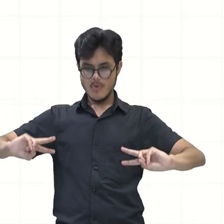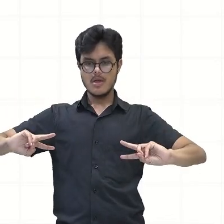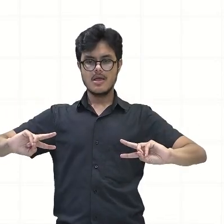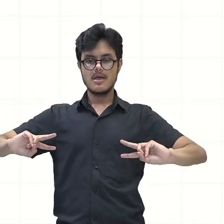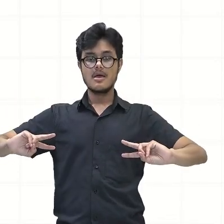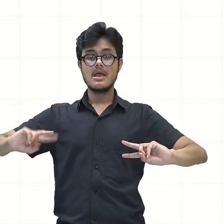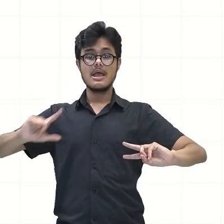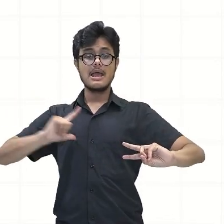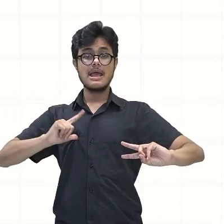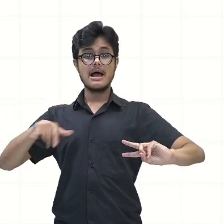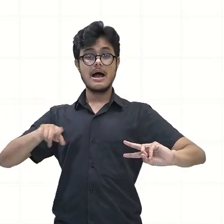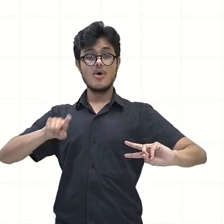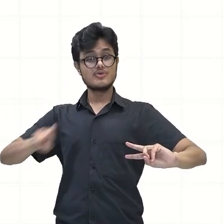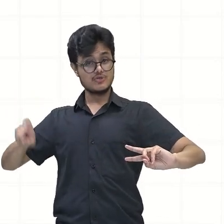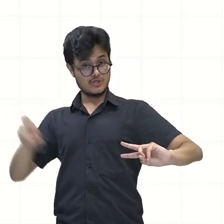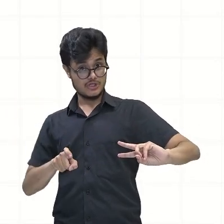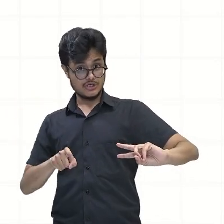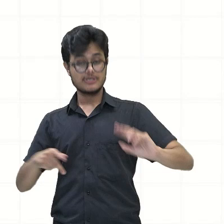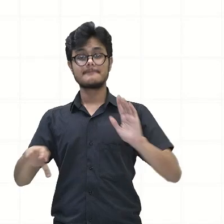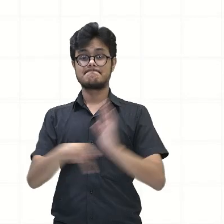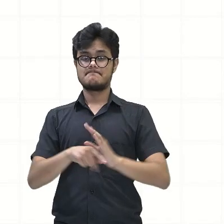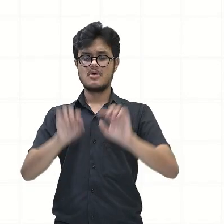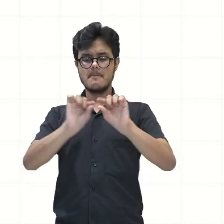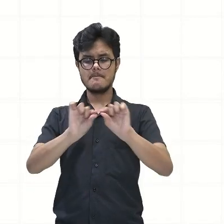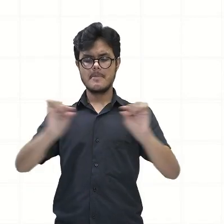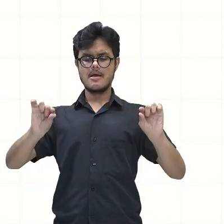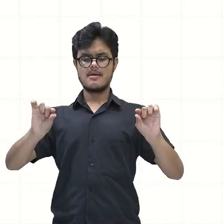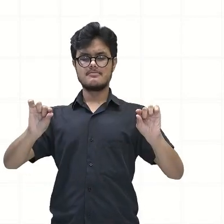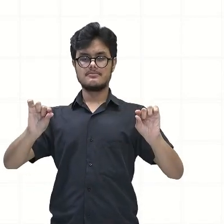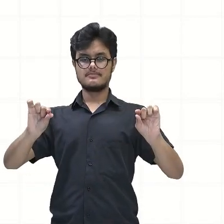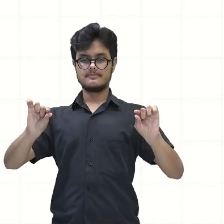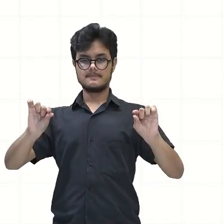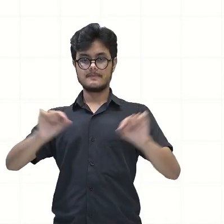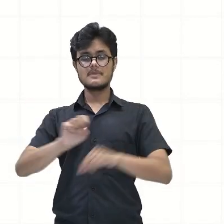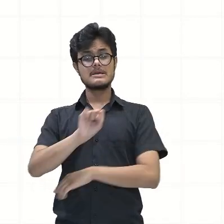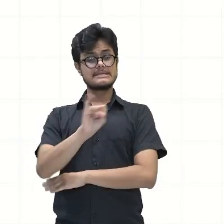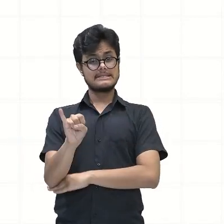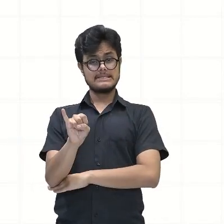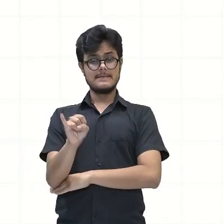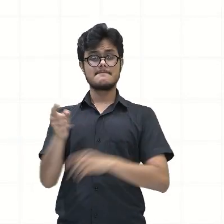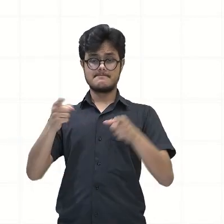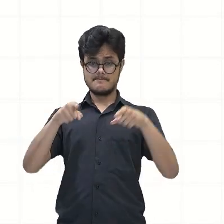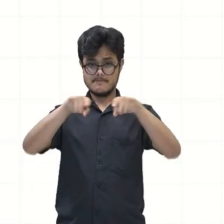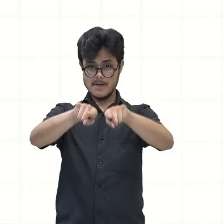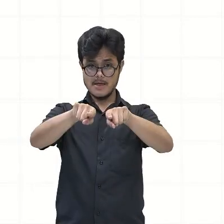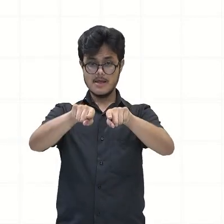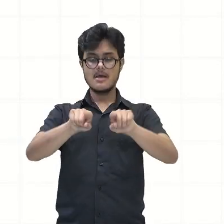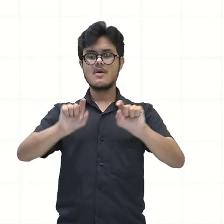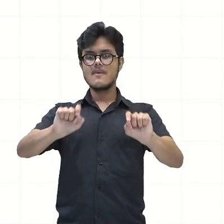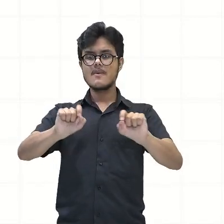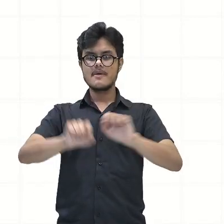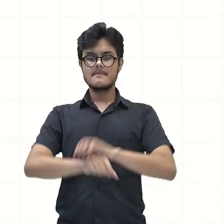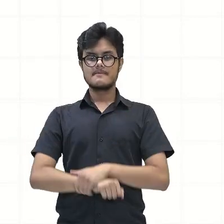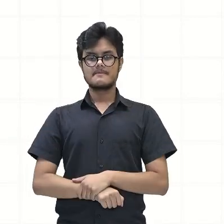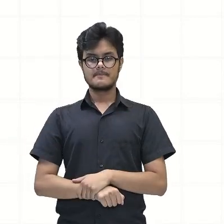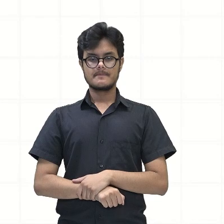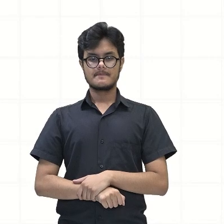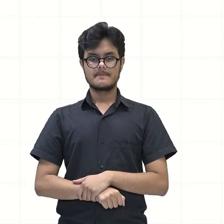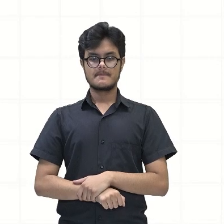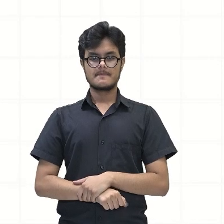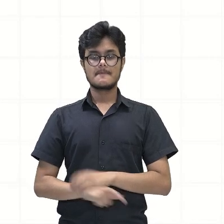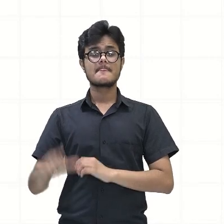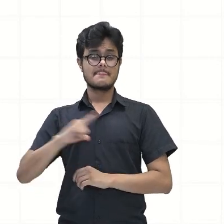ao eixo Y ou ao eixo X, quando ele for paralelo ao eixo X, olha só, tá aqui o